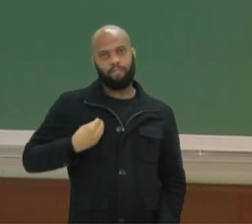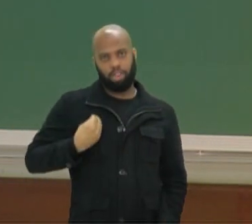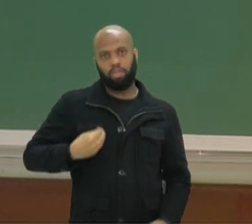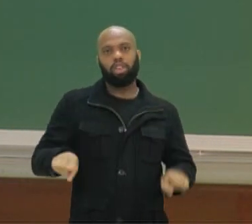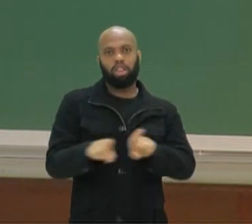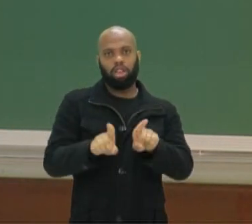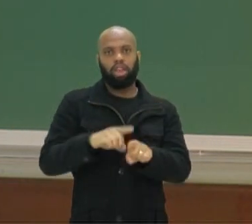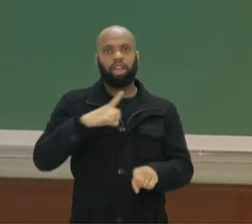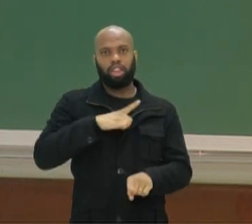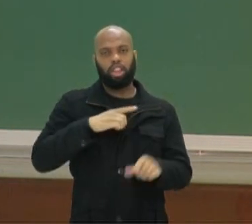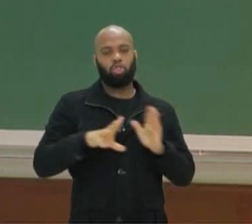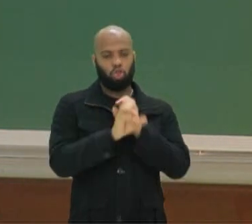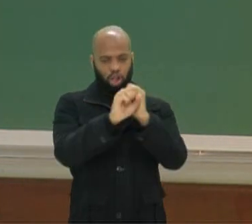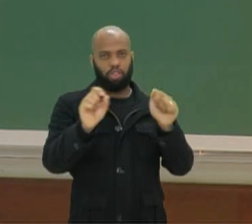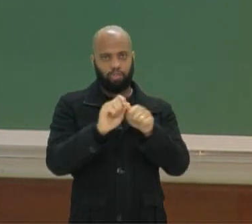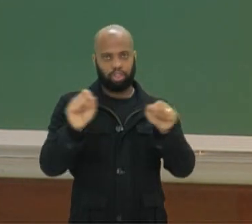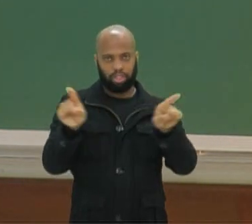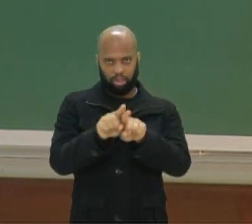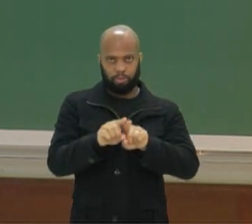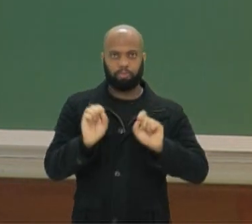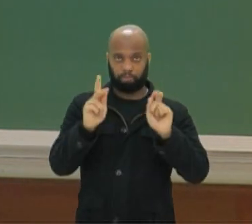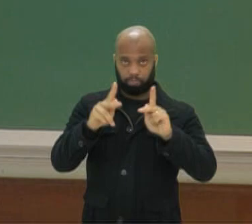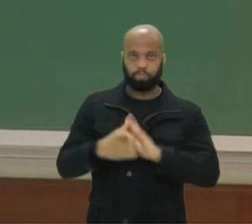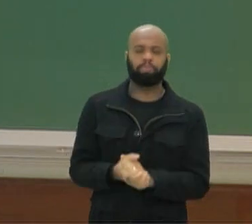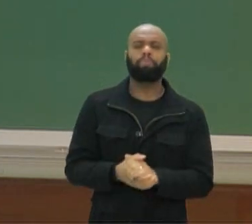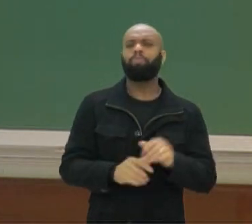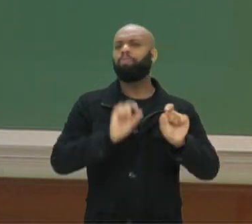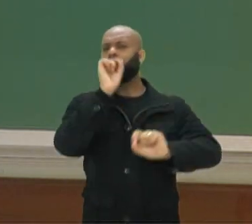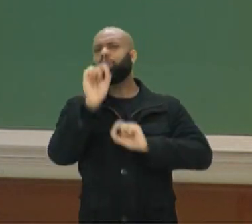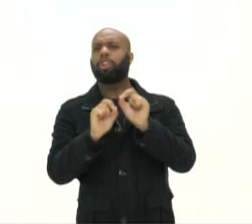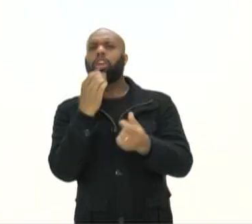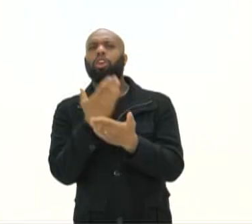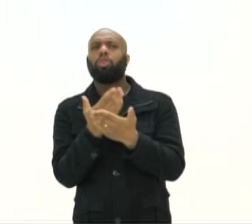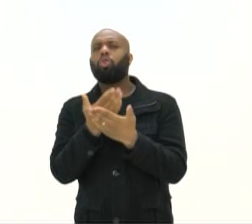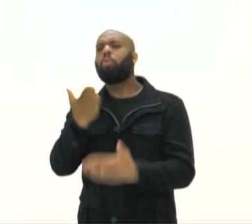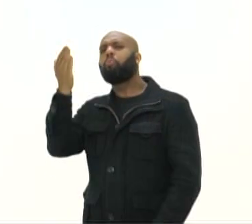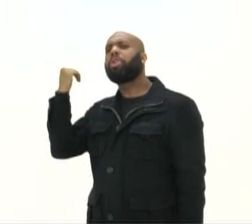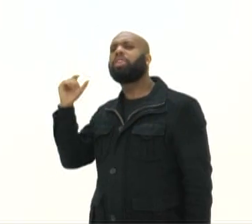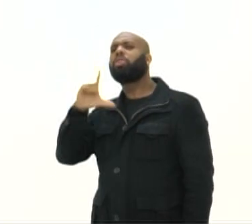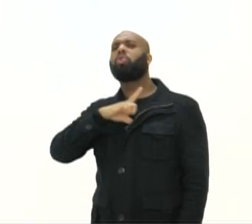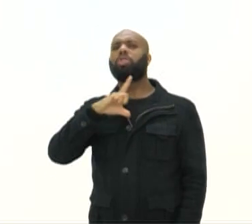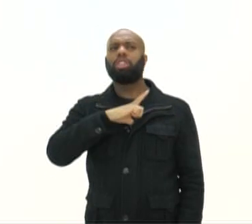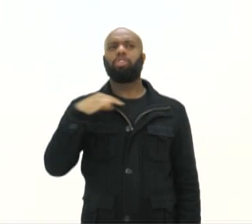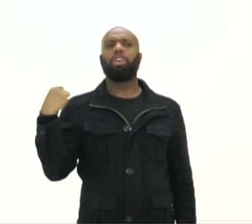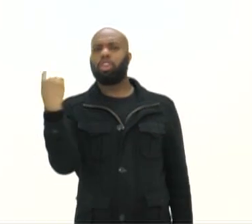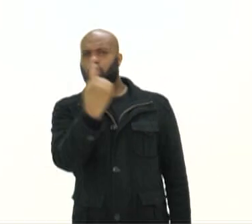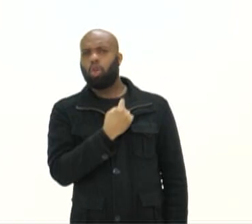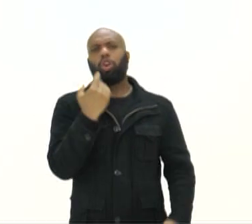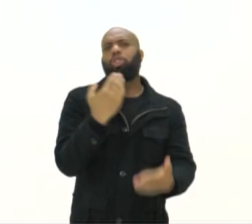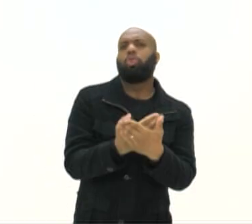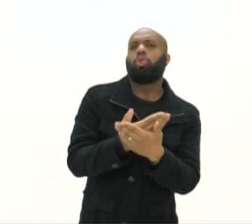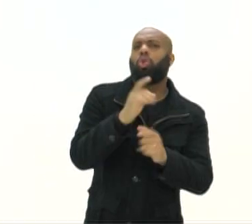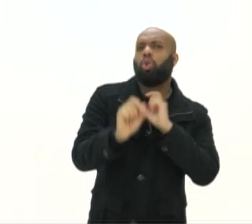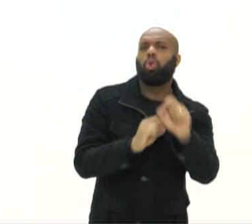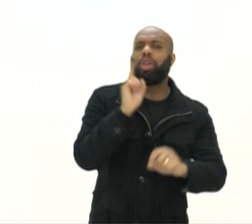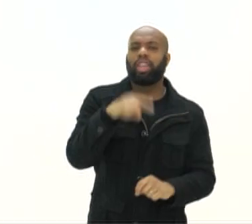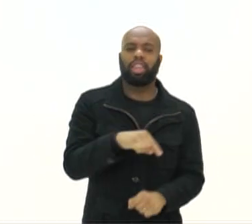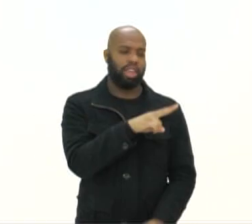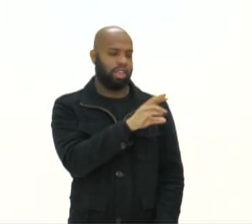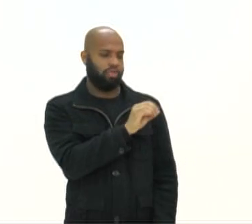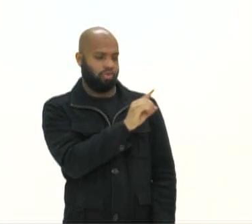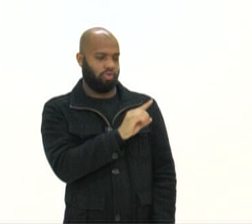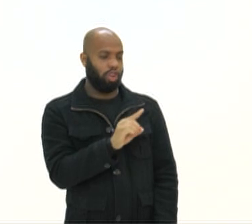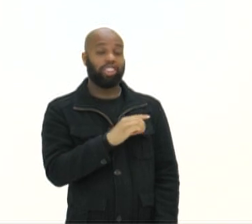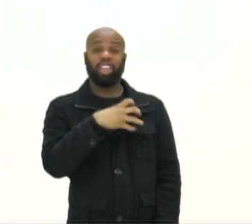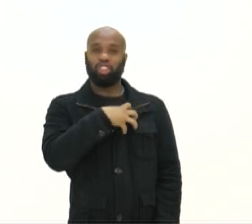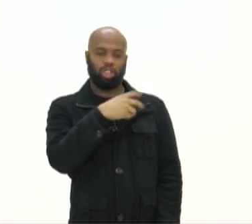também, ok? Então vamos lá. O que a gente conversou na semana passada? Na semana passada nós revisamos a voz passiva,